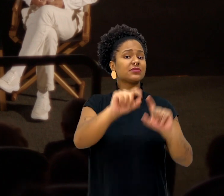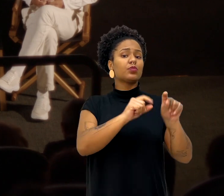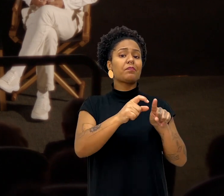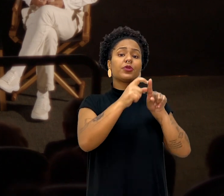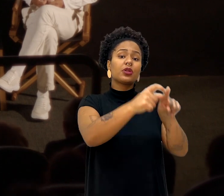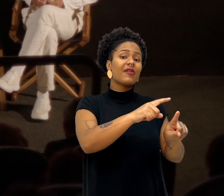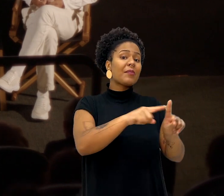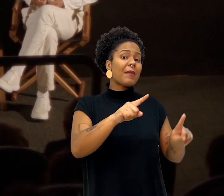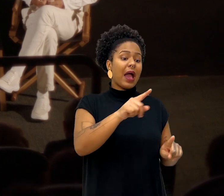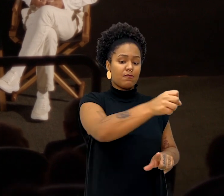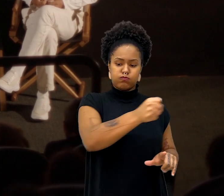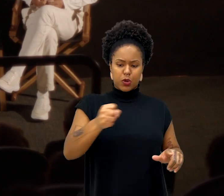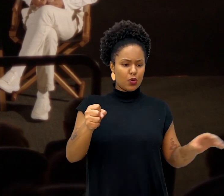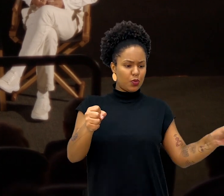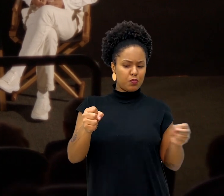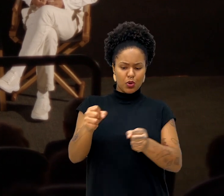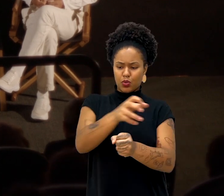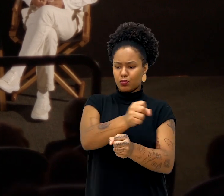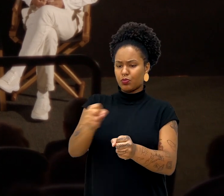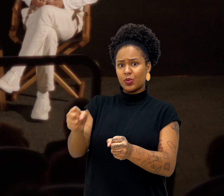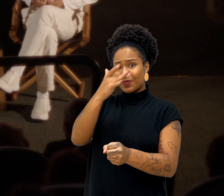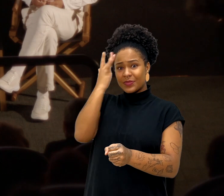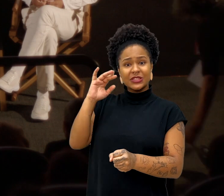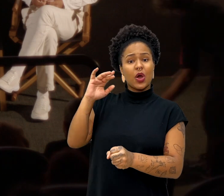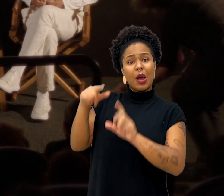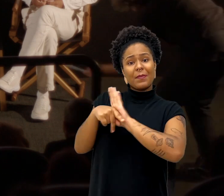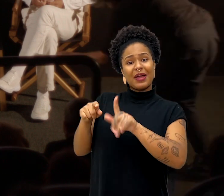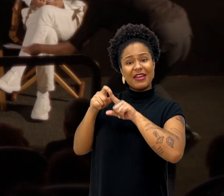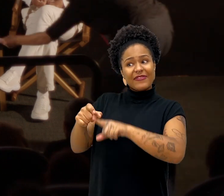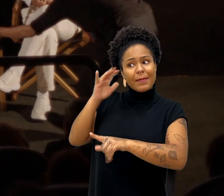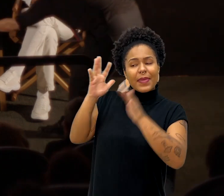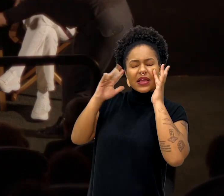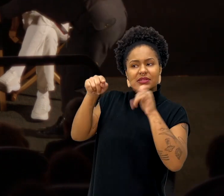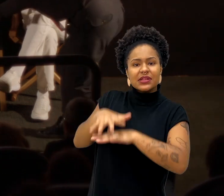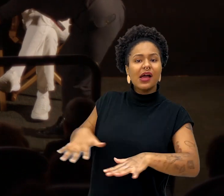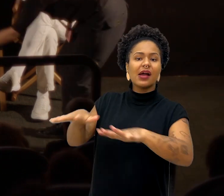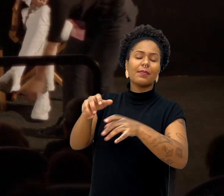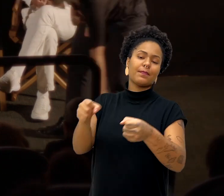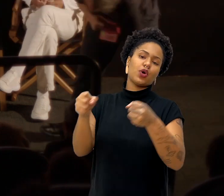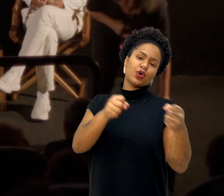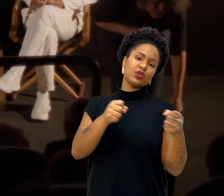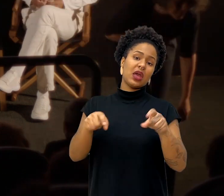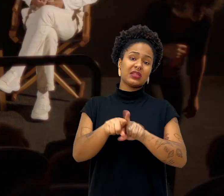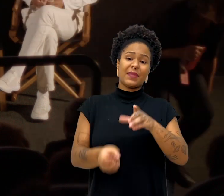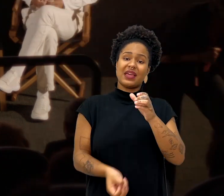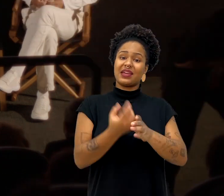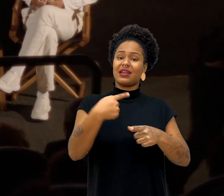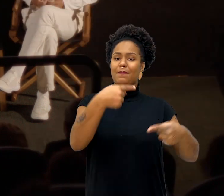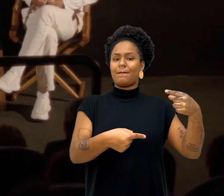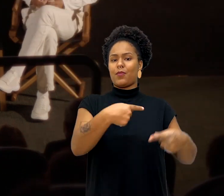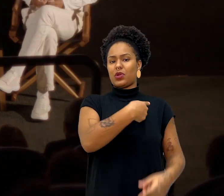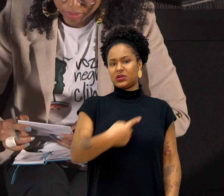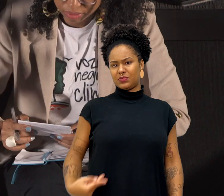as periferias, mas colocar o povo periférico para pensar nesses espaços de poder e construir as políticas